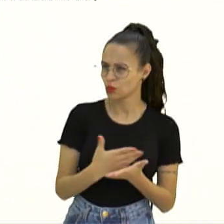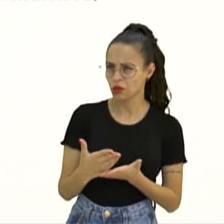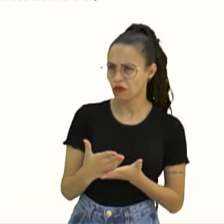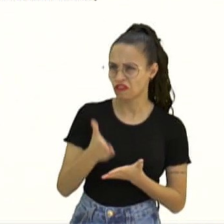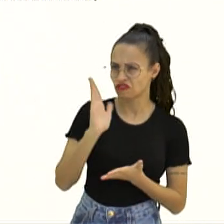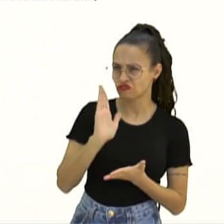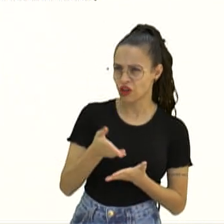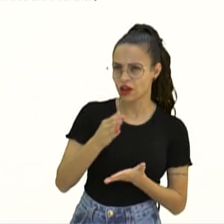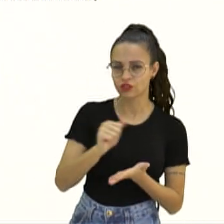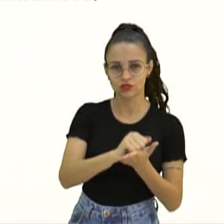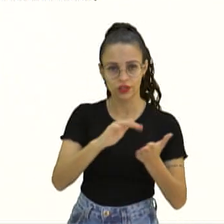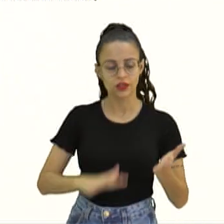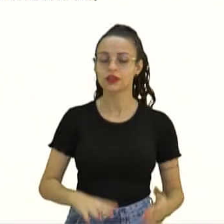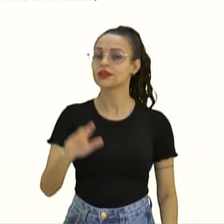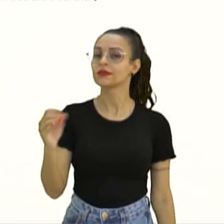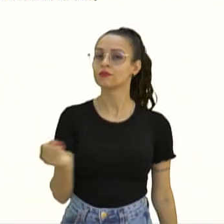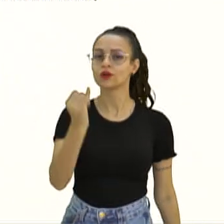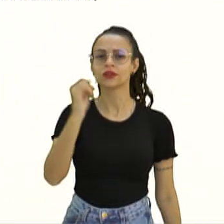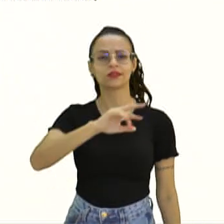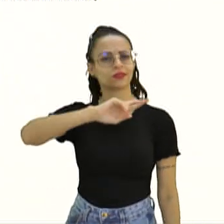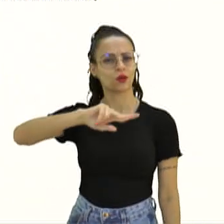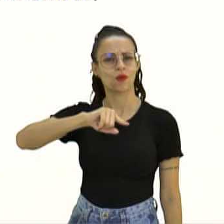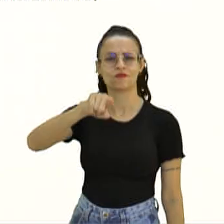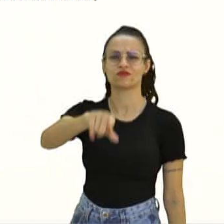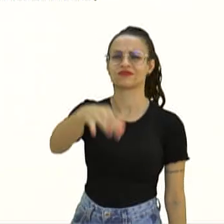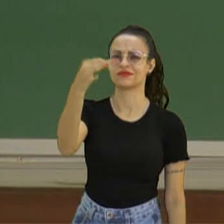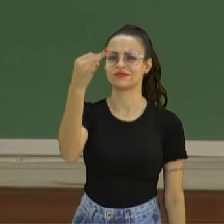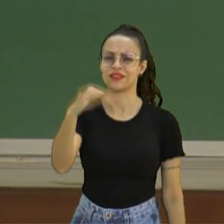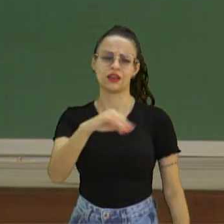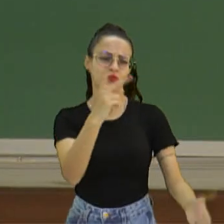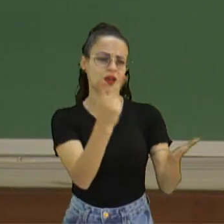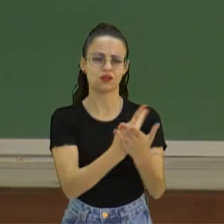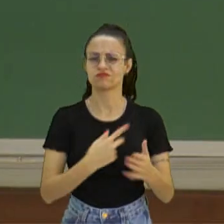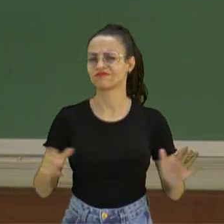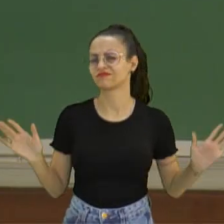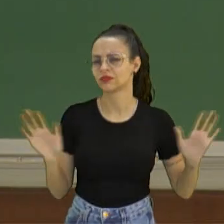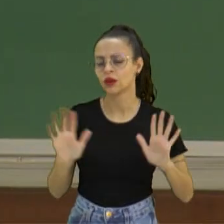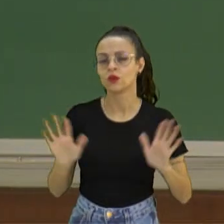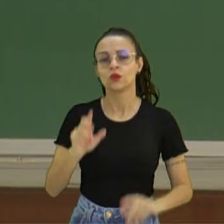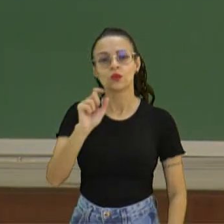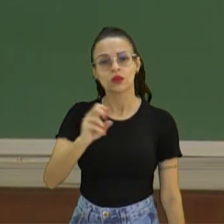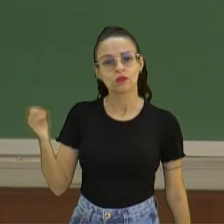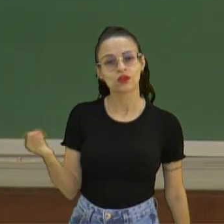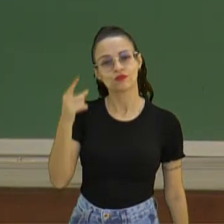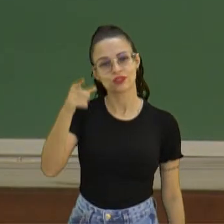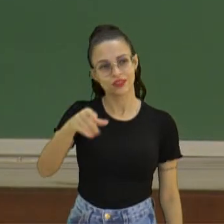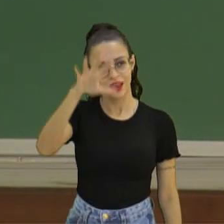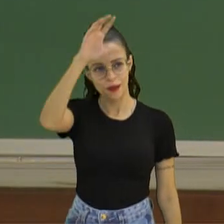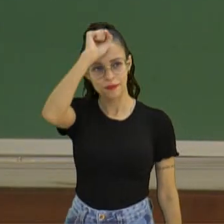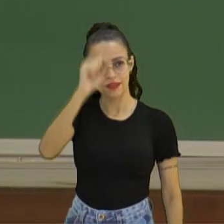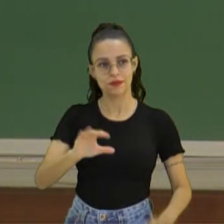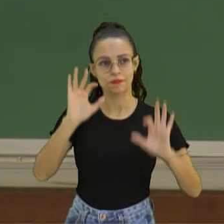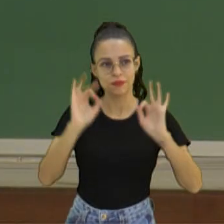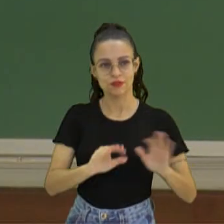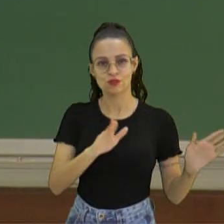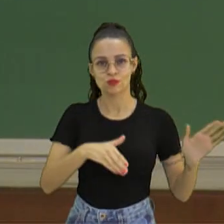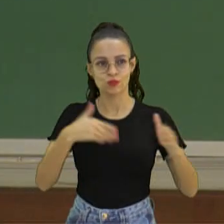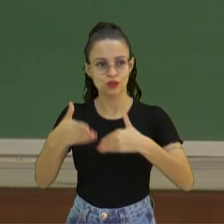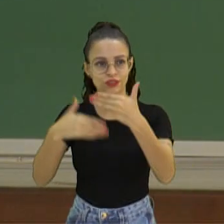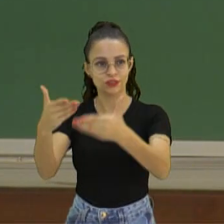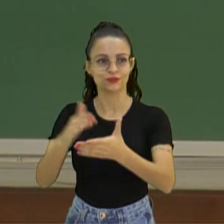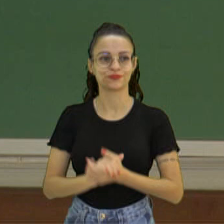uma atividade O importante não é o que você acerta ou erra necessariamente Mas o que você aprende no processo